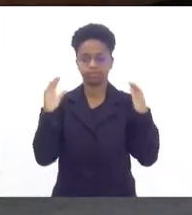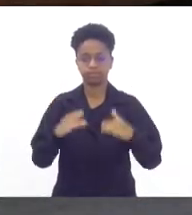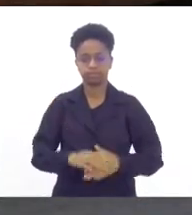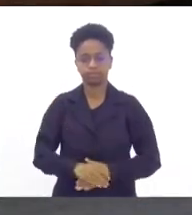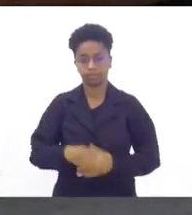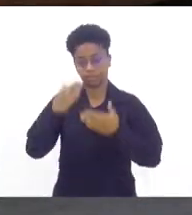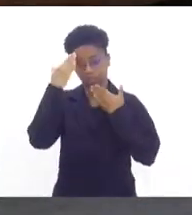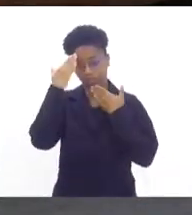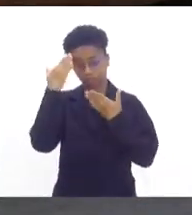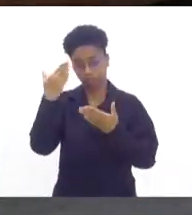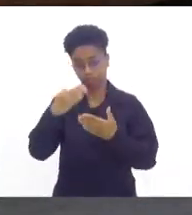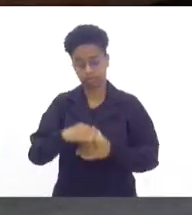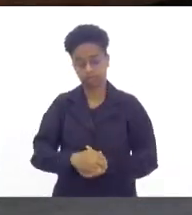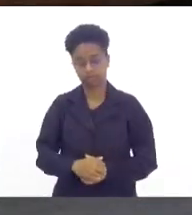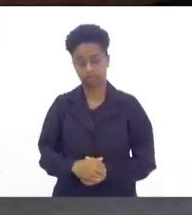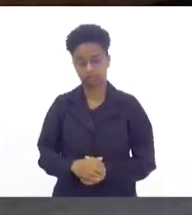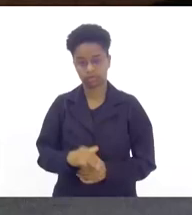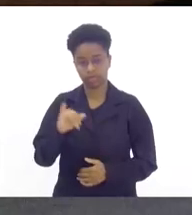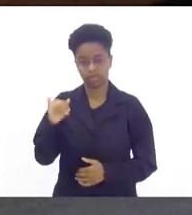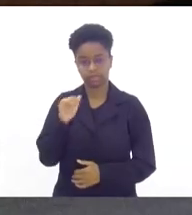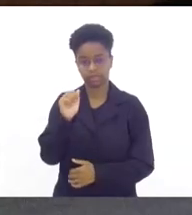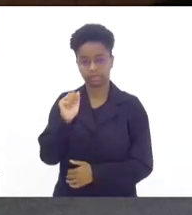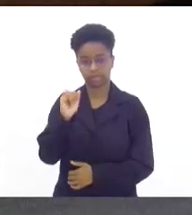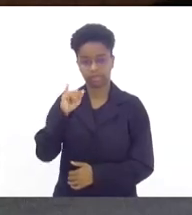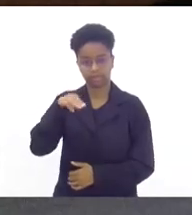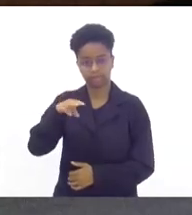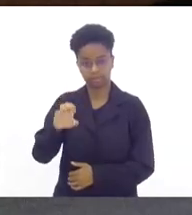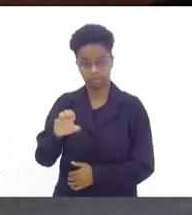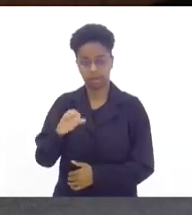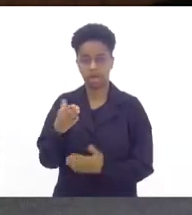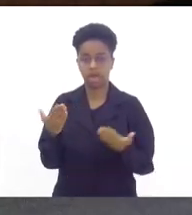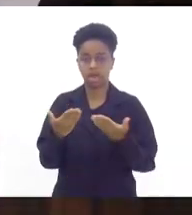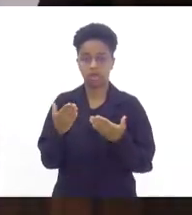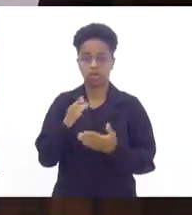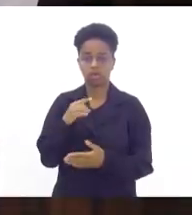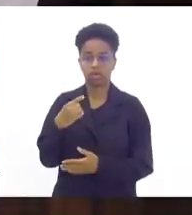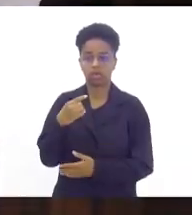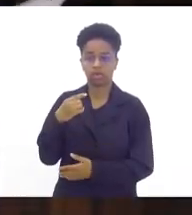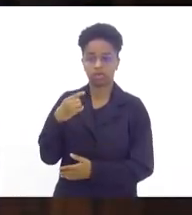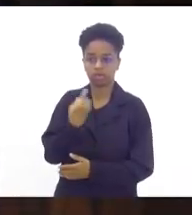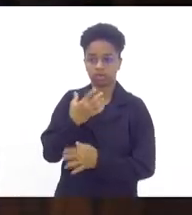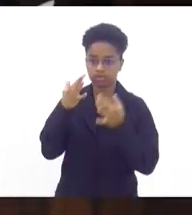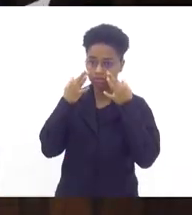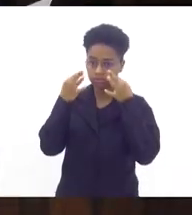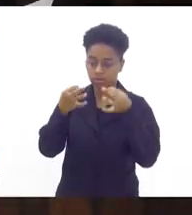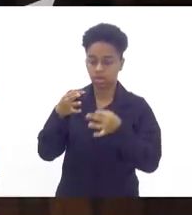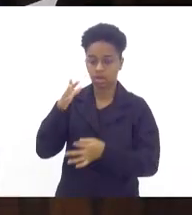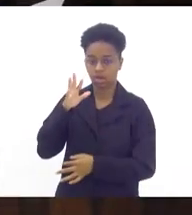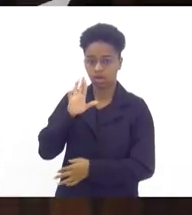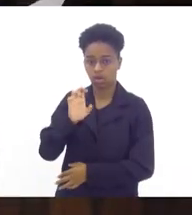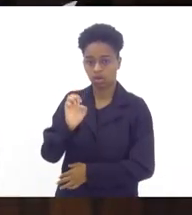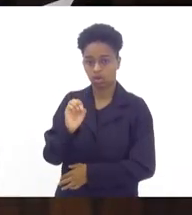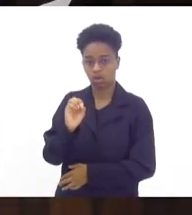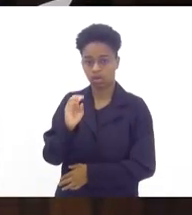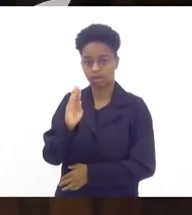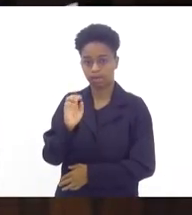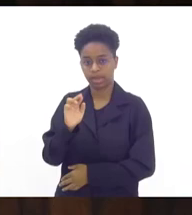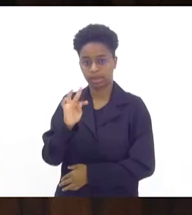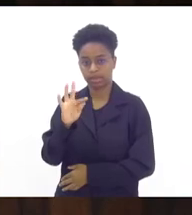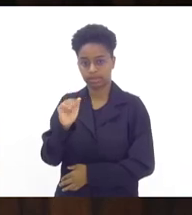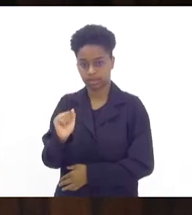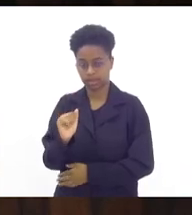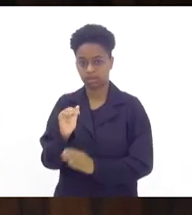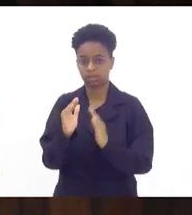obrigado senhor Jaime Miranda Vamos ouvir Roberta Vasconcelos tá aí a Roberta